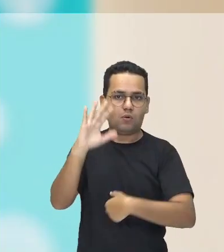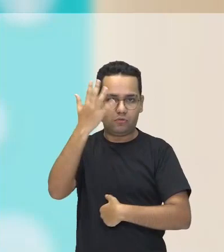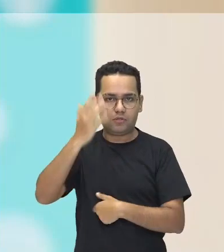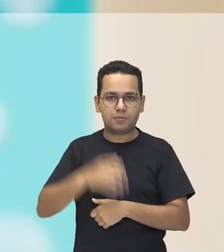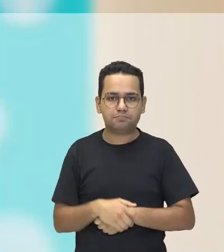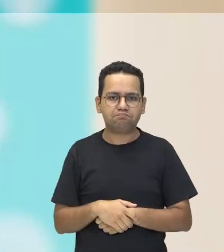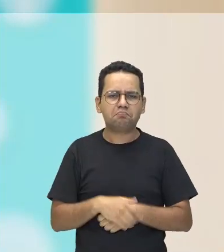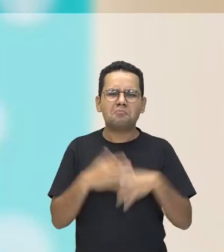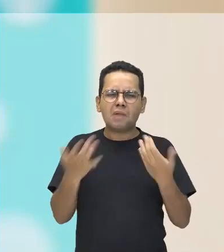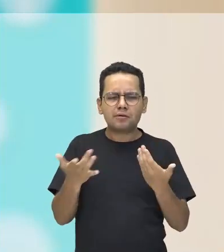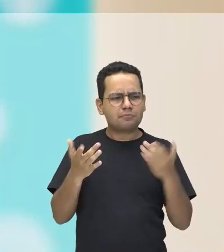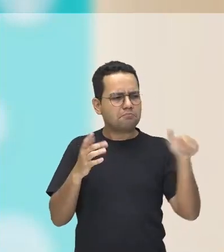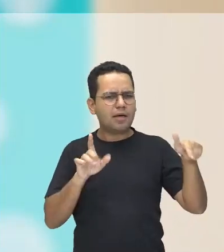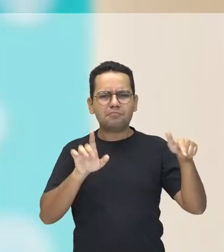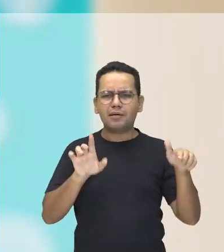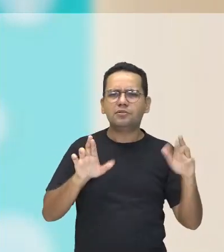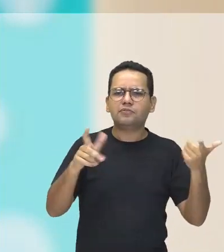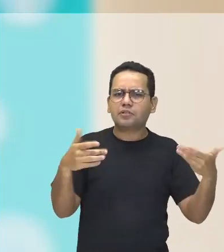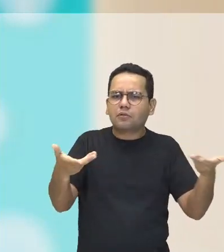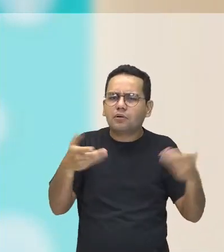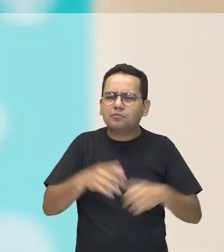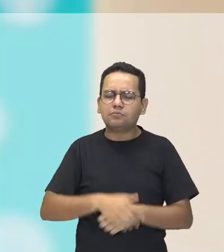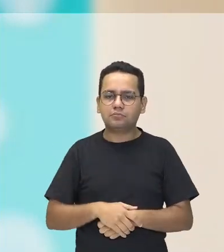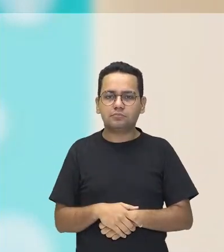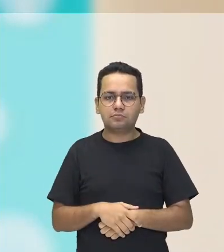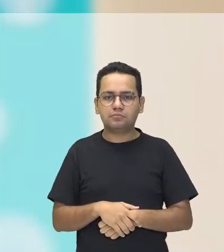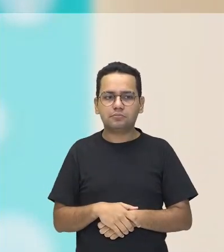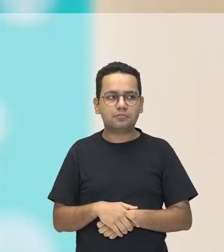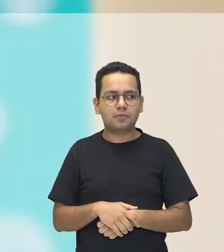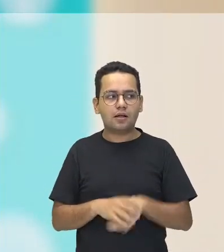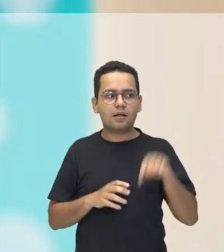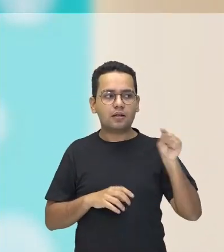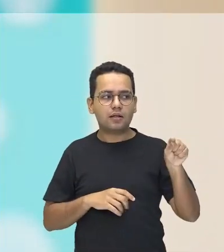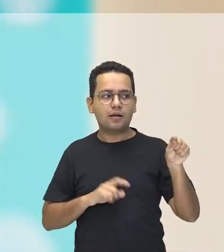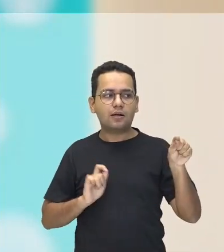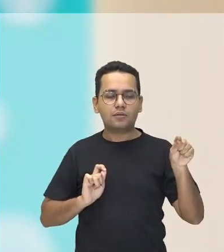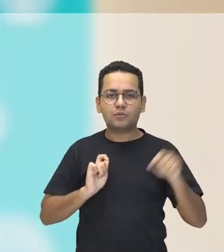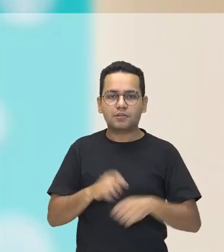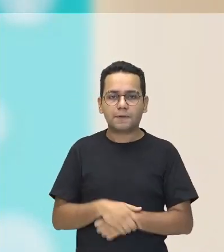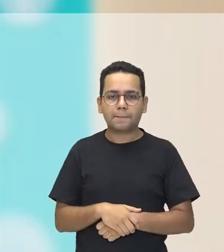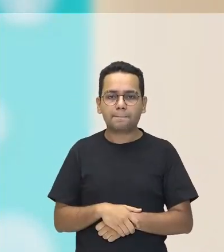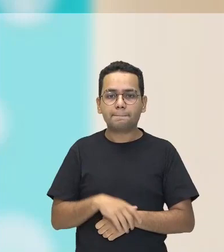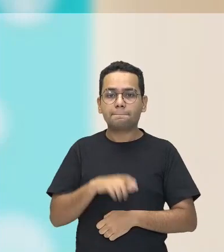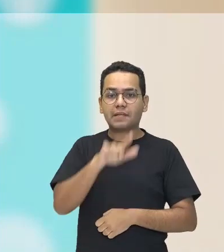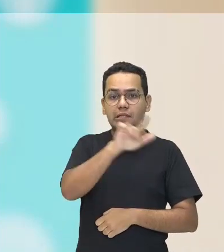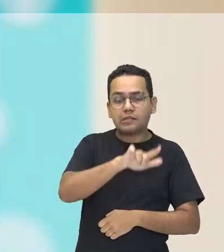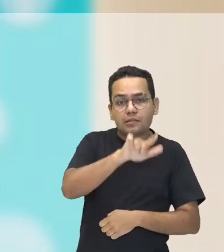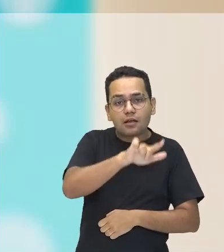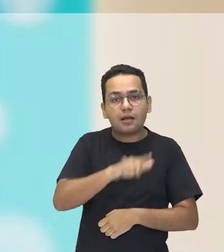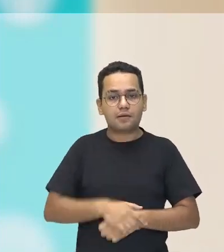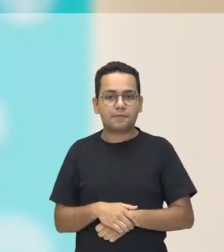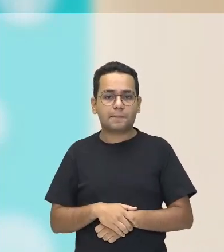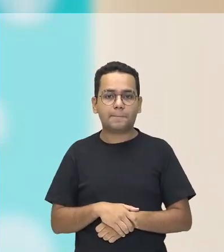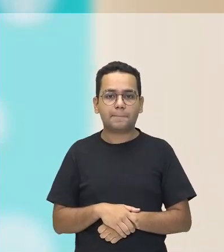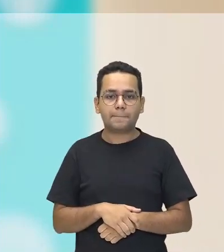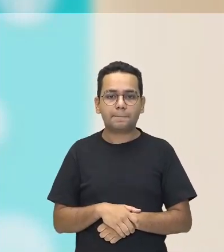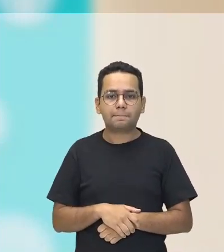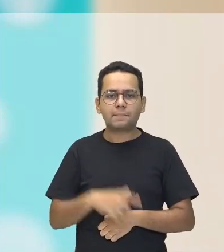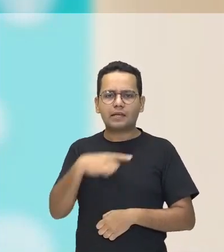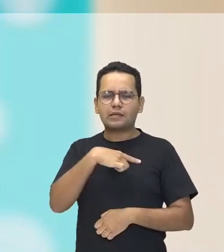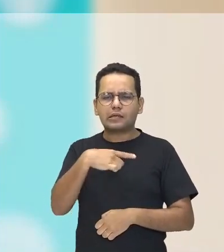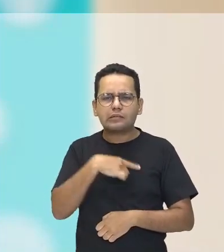de um para outro, professora? No primeiro texto, vocês viram um texto literário. Vocês viram ali as figuras de